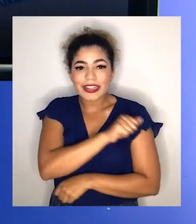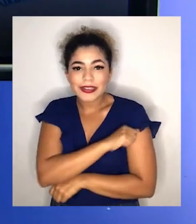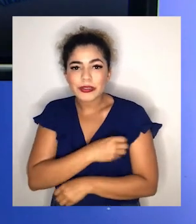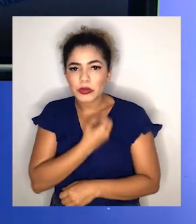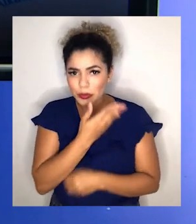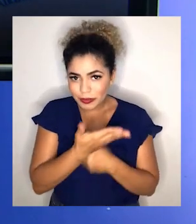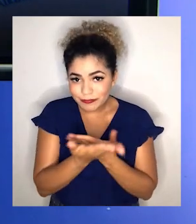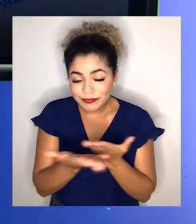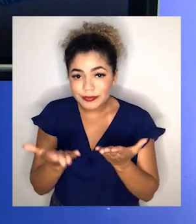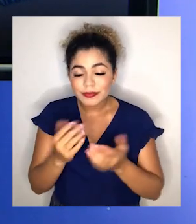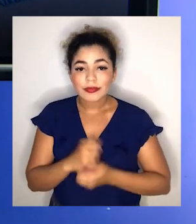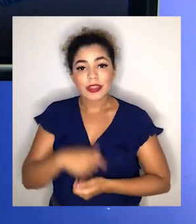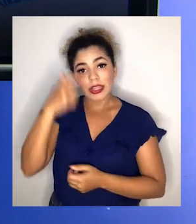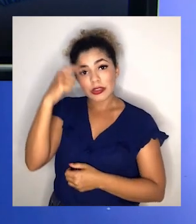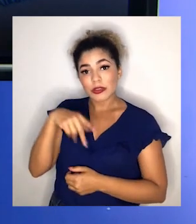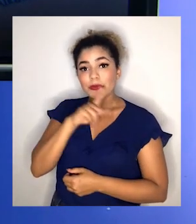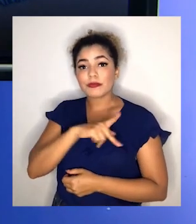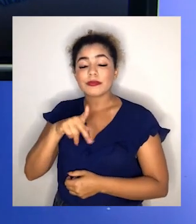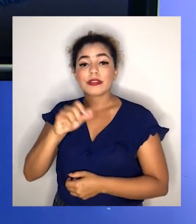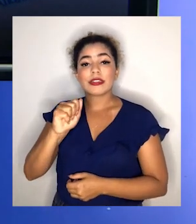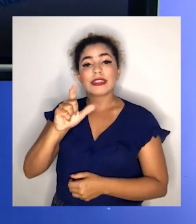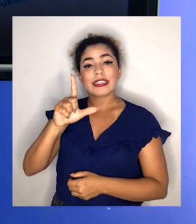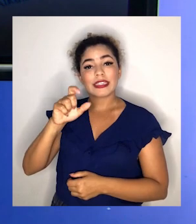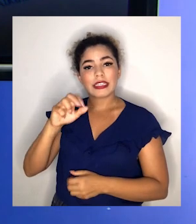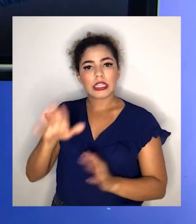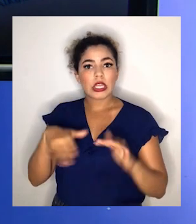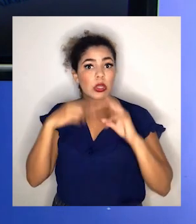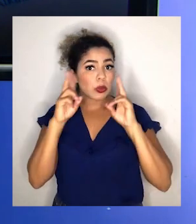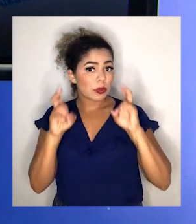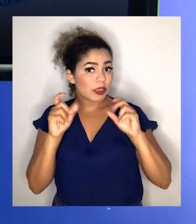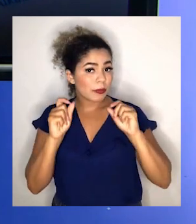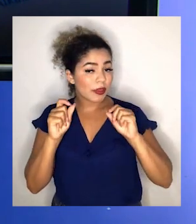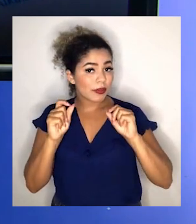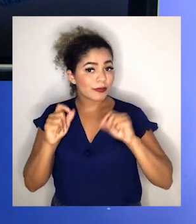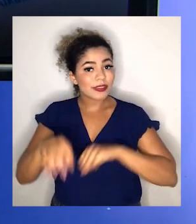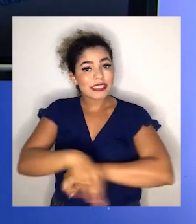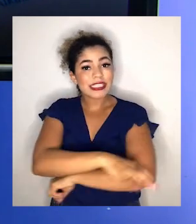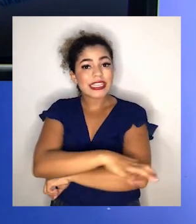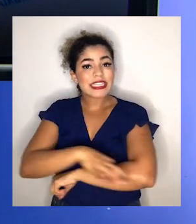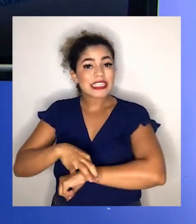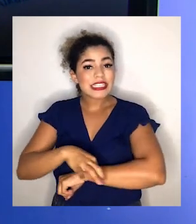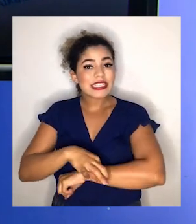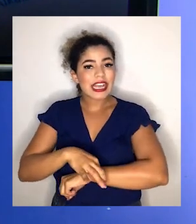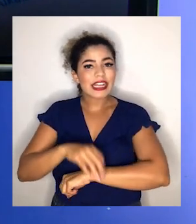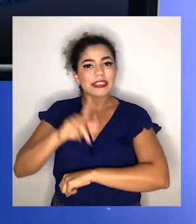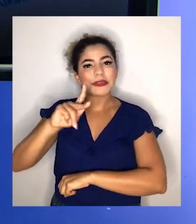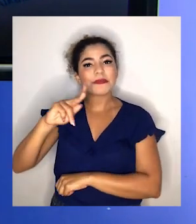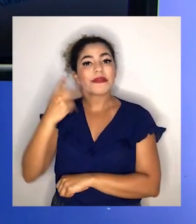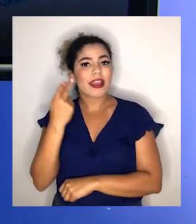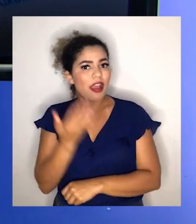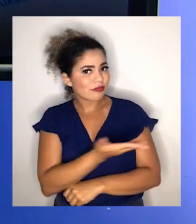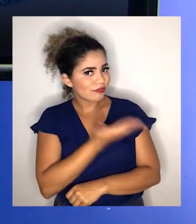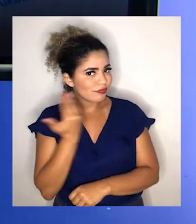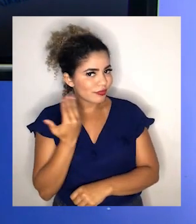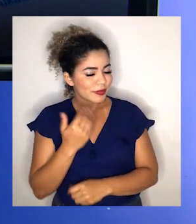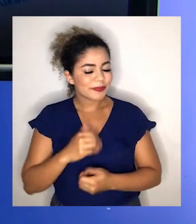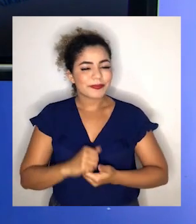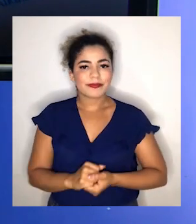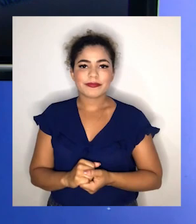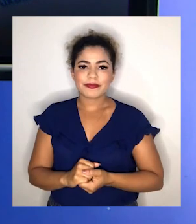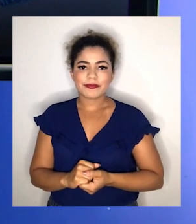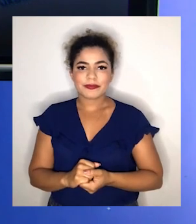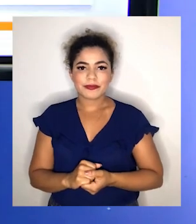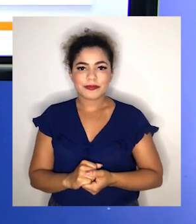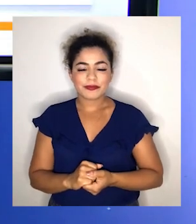Olá, alunos! Tudo bem com vocês? Eu sou a professora Aline e o tema da nossa aula de hoje é escala de pH. Vamos lá?